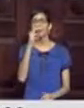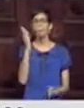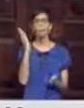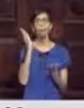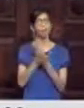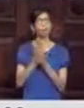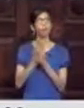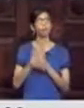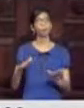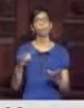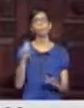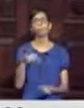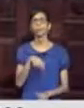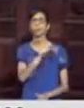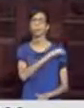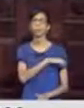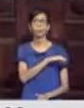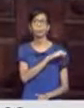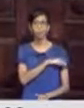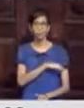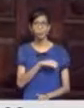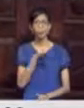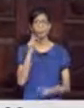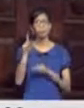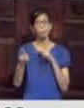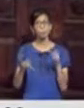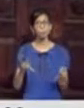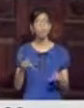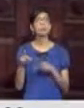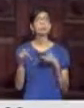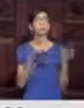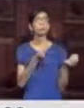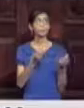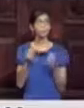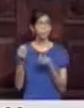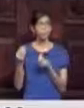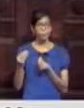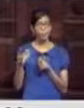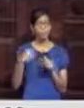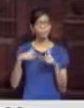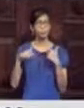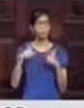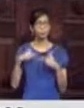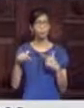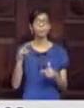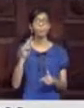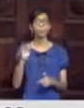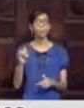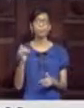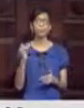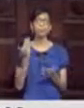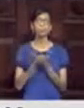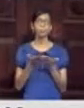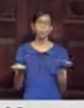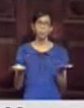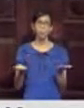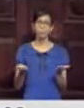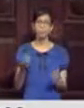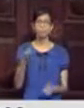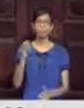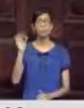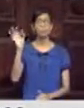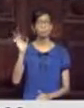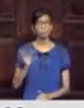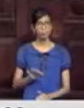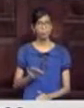de Janeiro. Para uma parcela enorme da população ele não existe mais e para outra ele foi onerado em quase